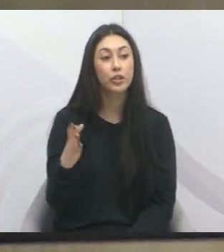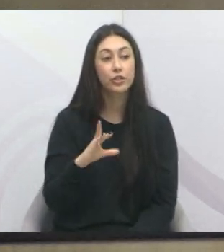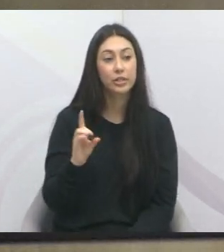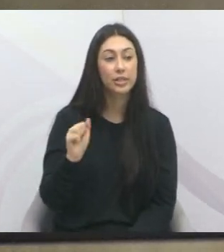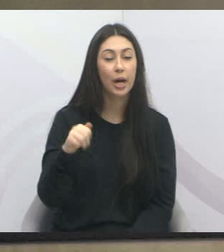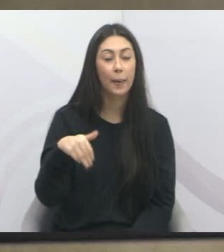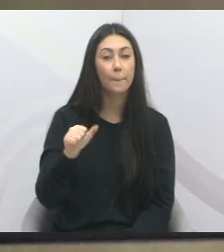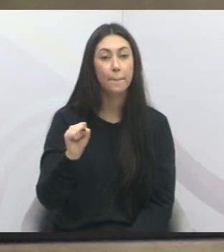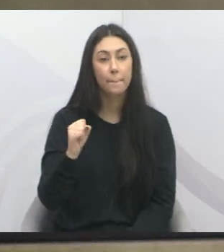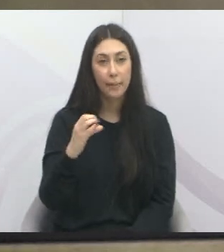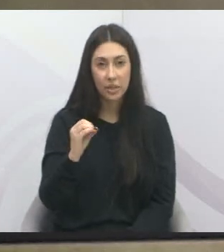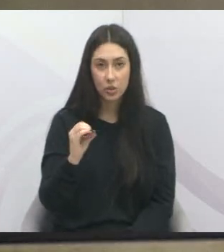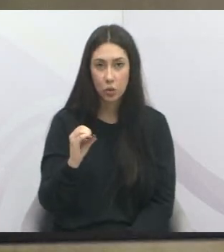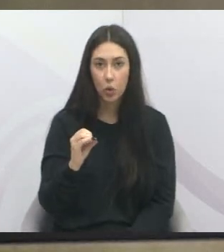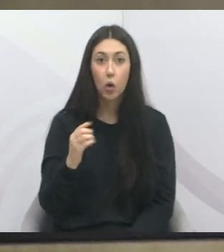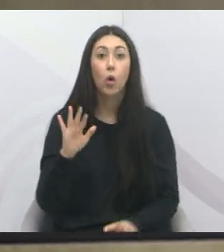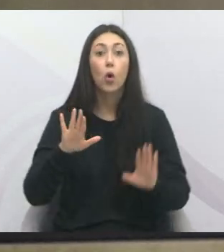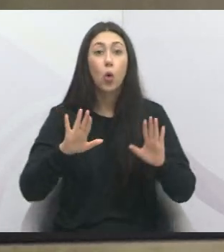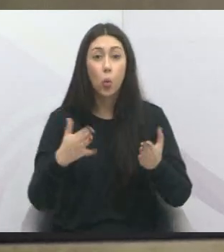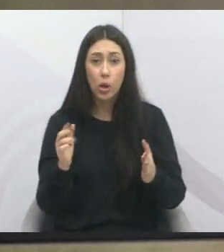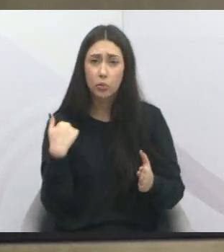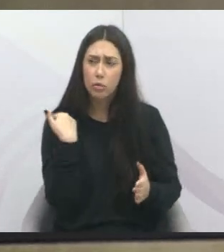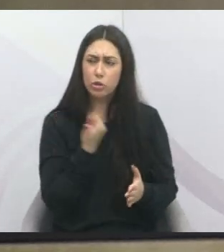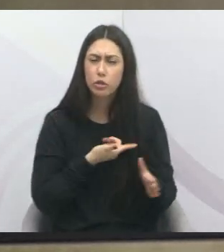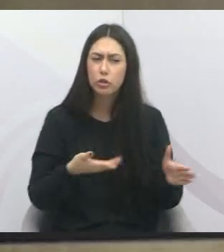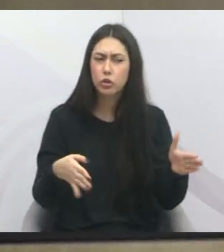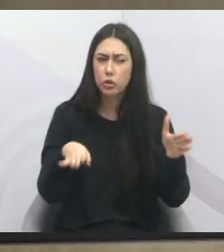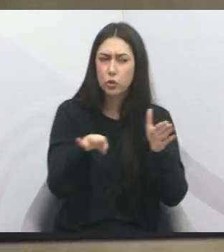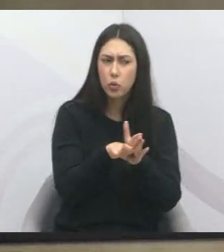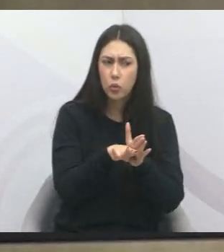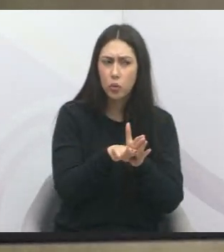entramos, ela já tinha